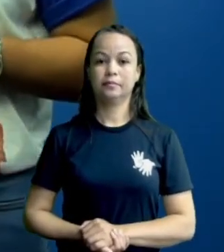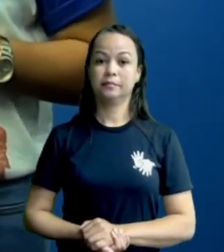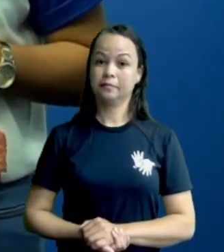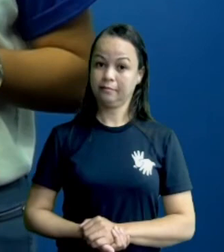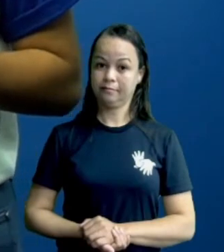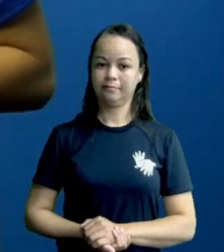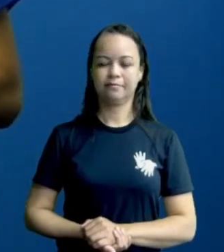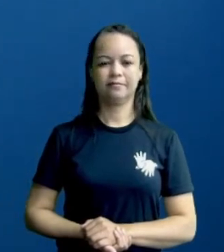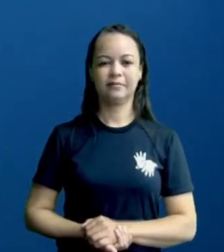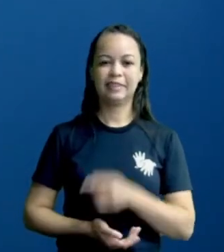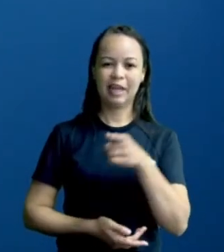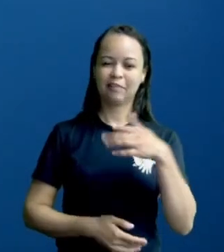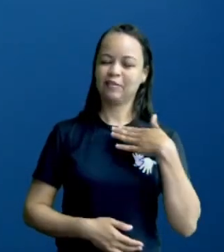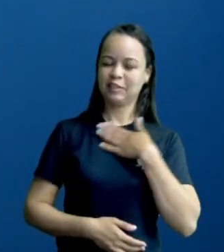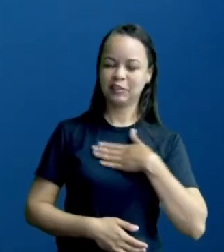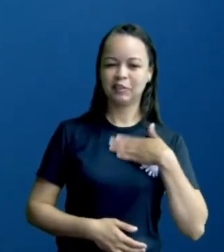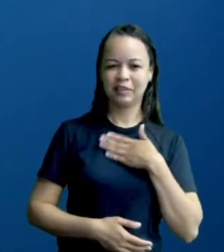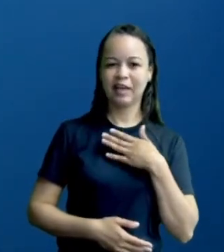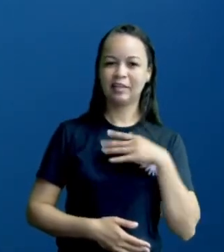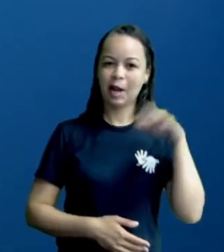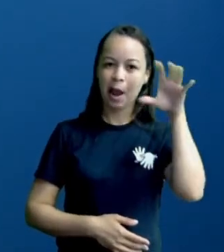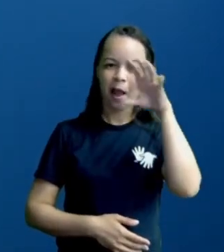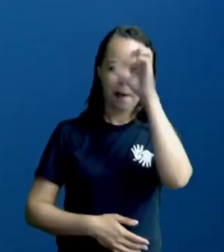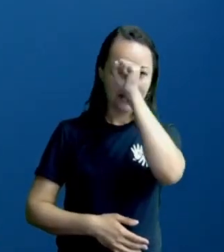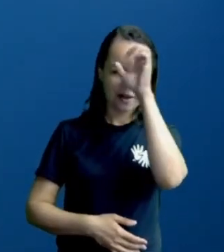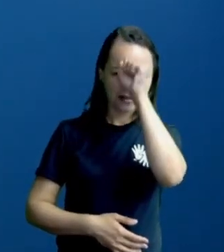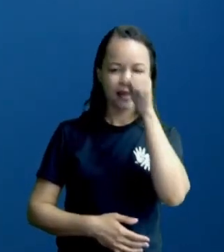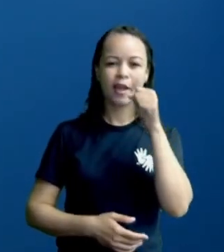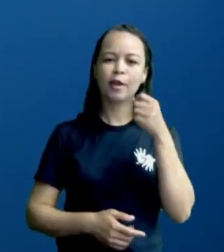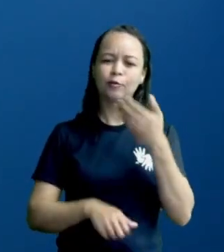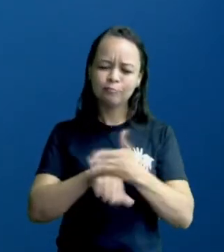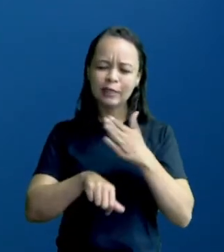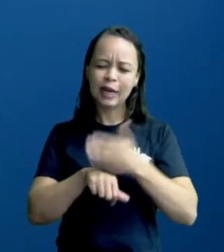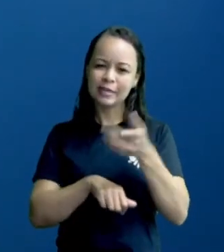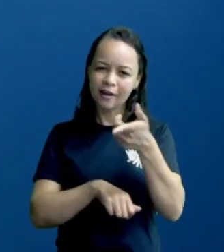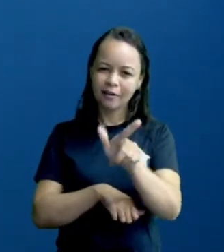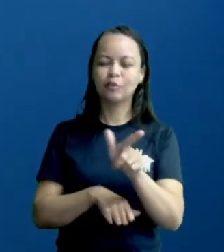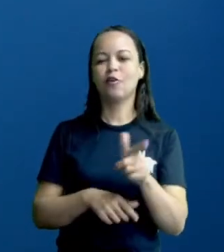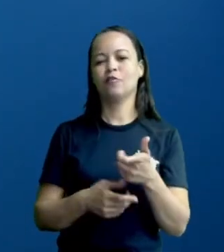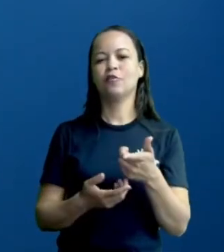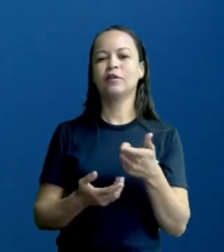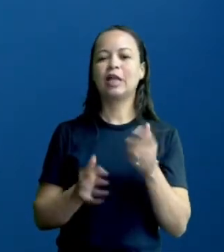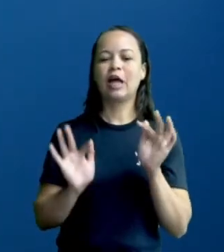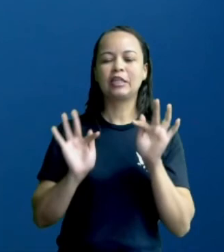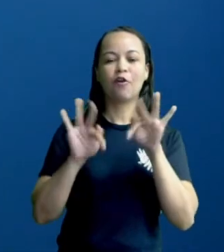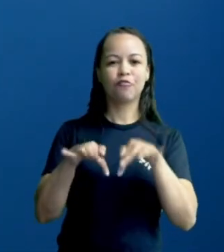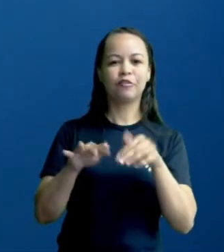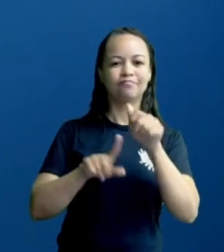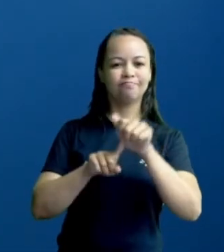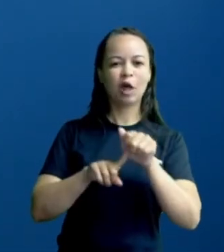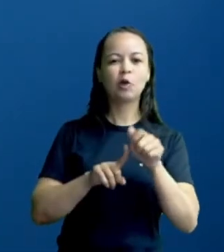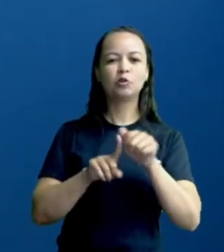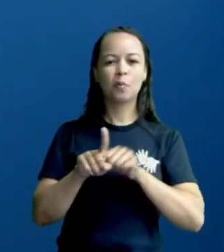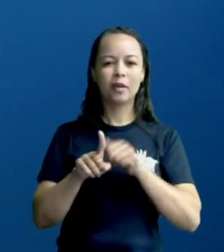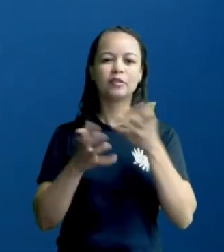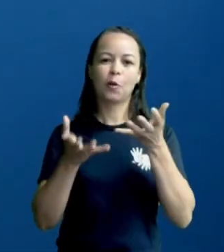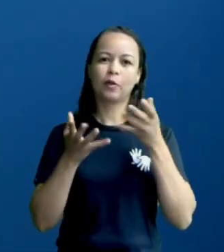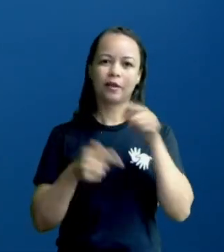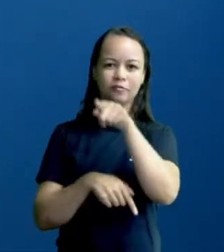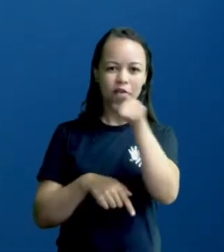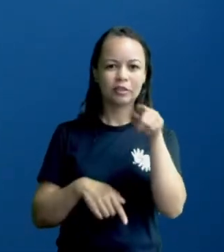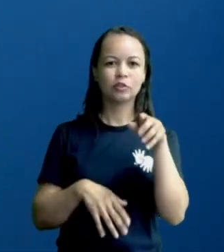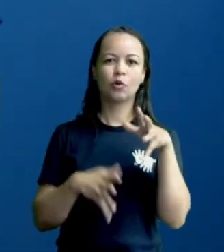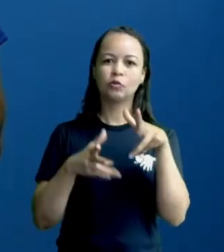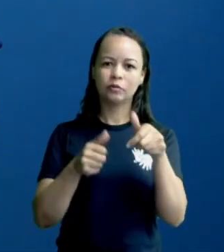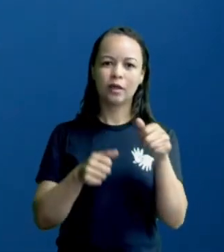E aí, gostaram? Aprenderam? Treinaram mais uma vez? Ah, daqui até o final do mês vai estar todo mundo cantando o hino de vitória, viu?